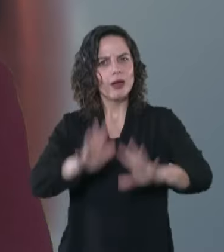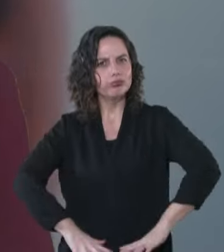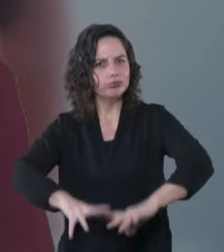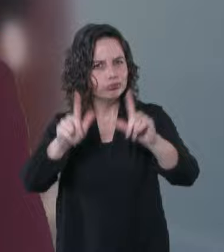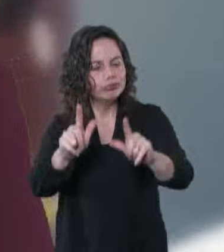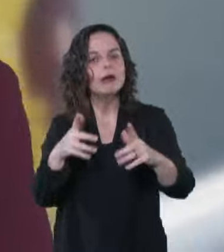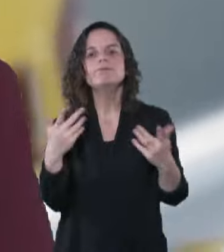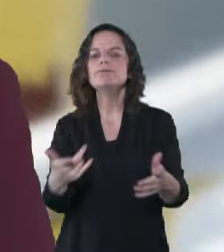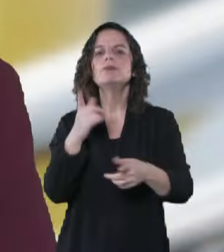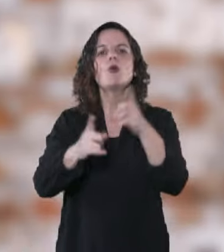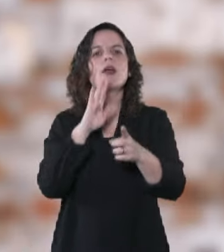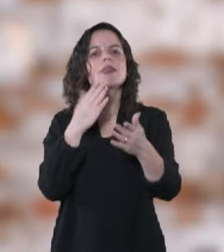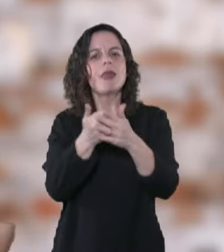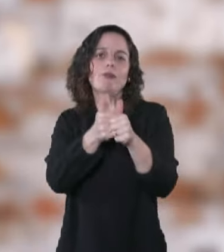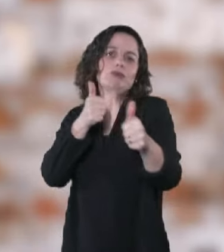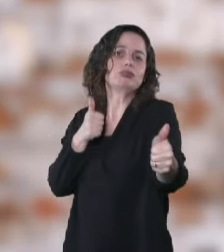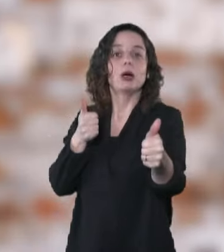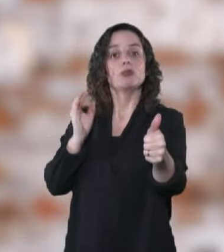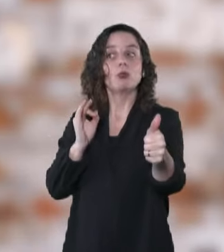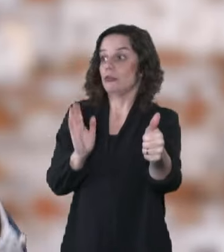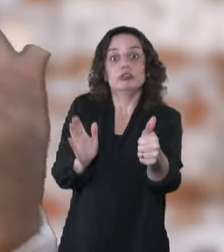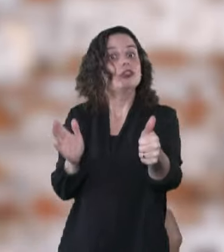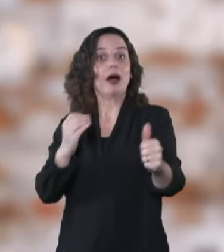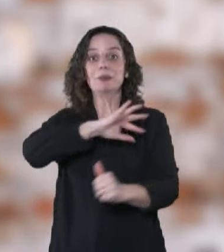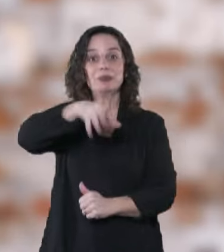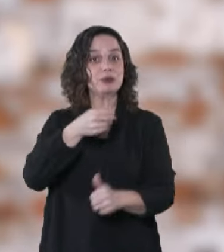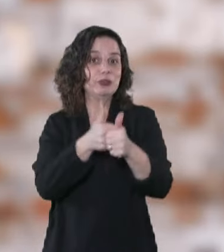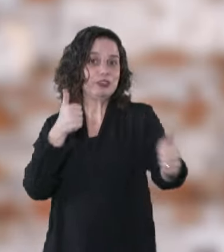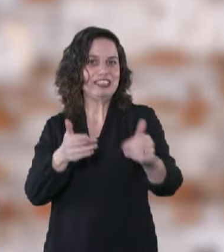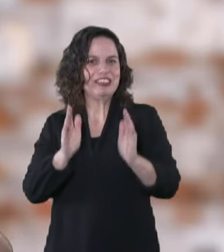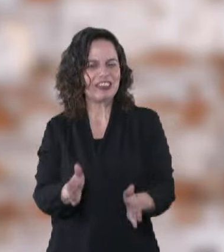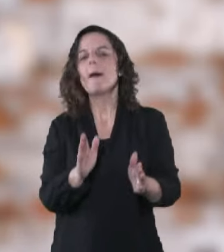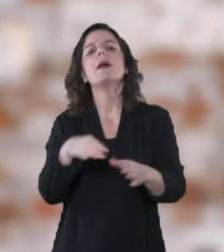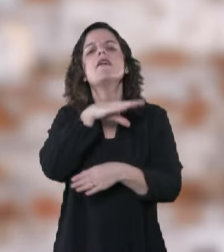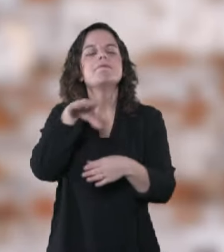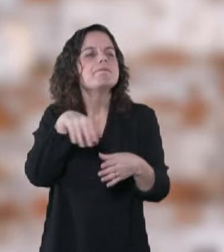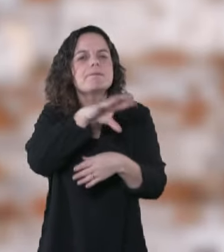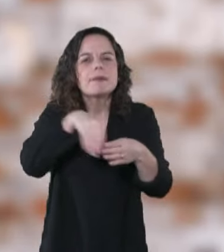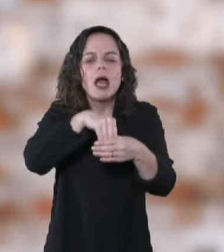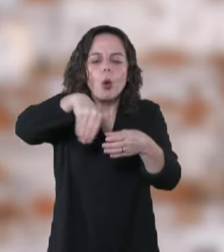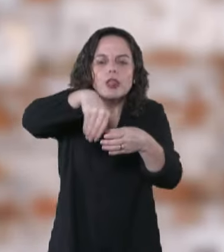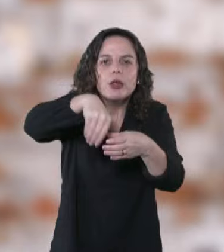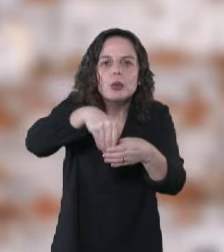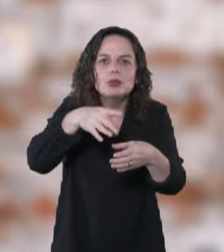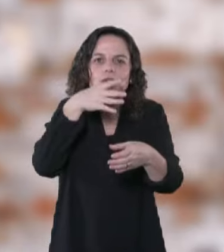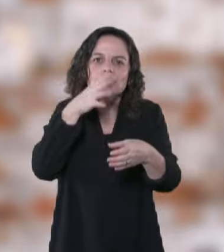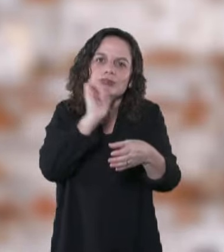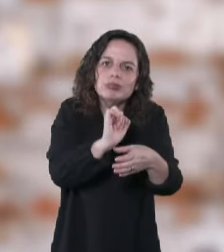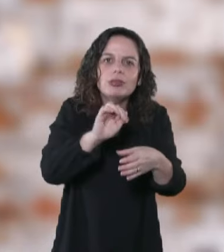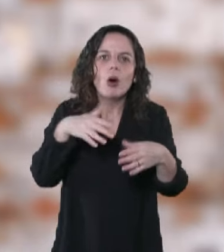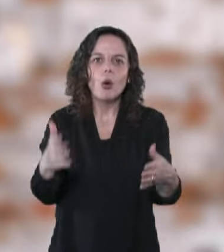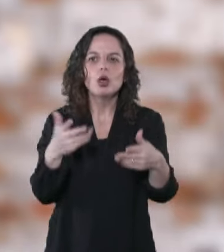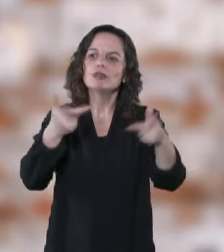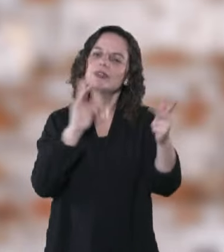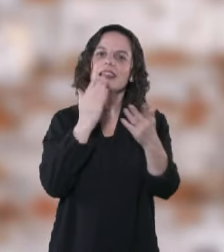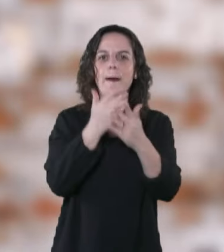no sentido de estarmos à distância, porque isso já estamos a viver esse mundo, mas ainda que evolua em termos de conteúdos, em termos de tudo aquilo que se disponibiliza a todos